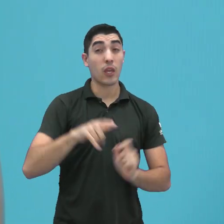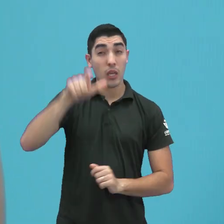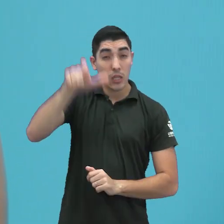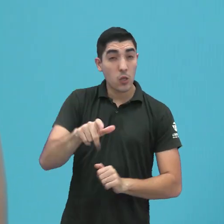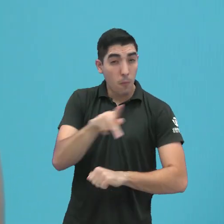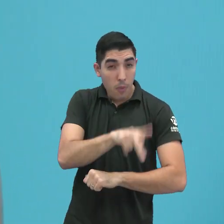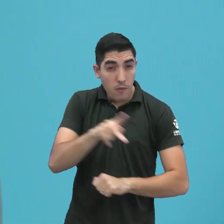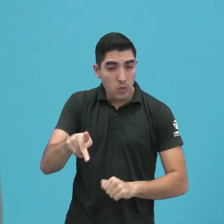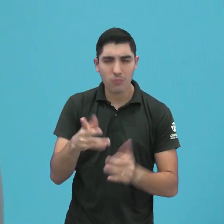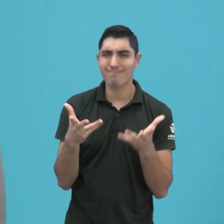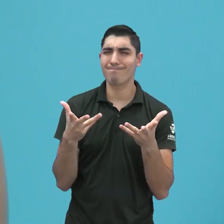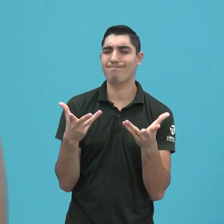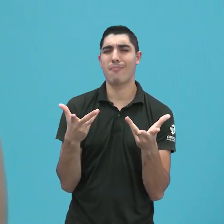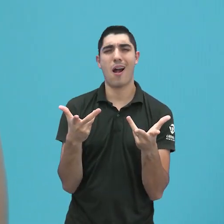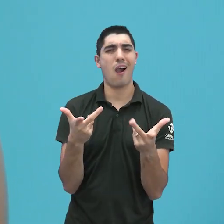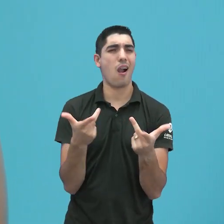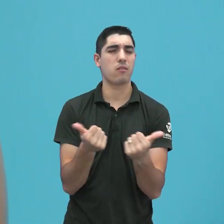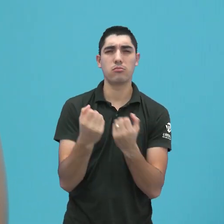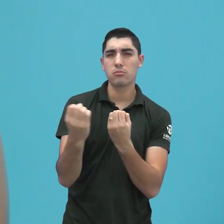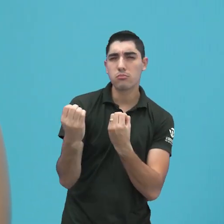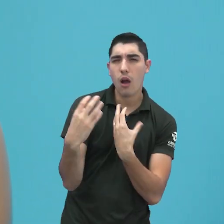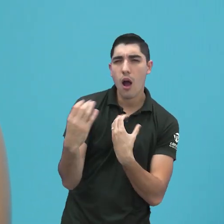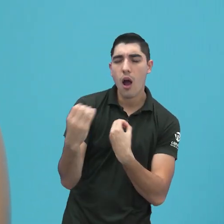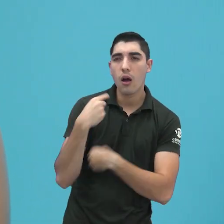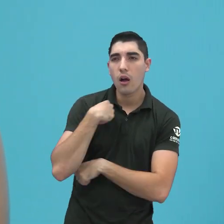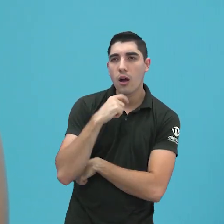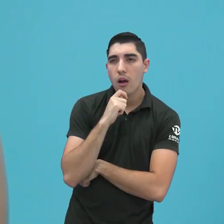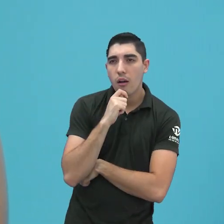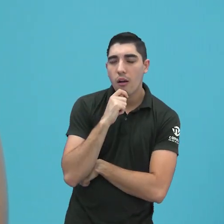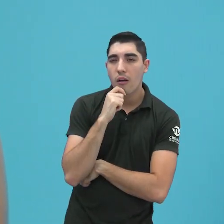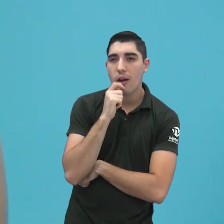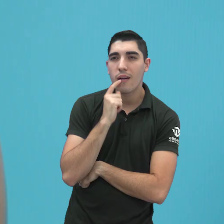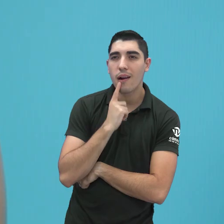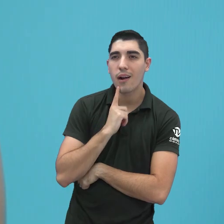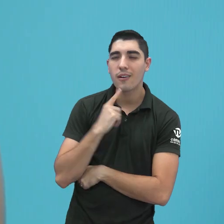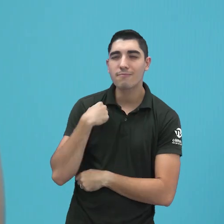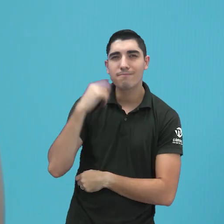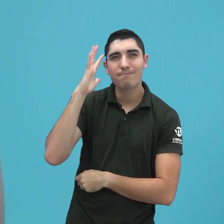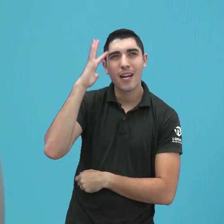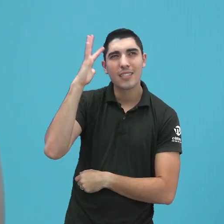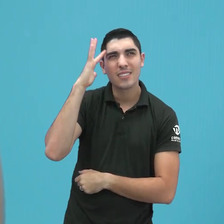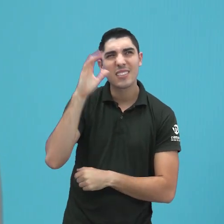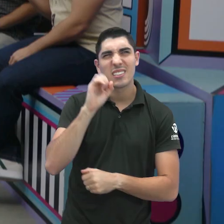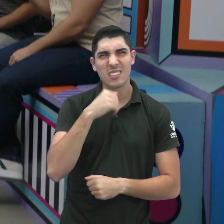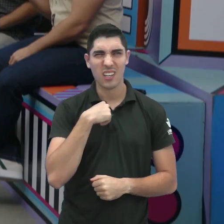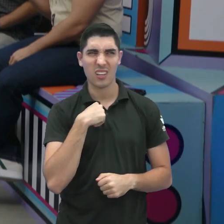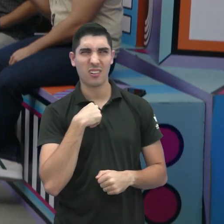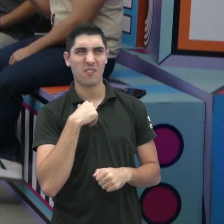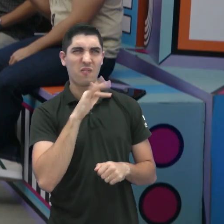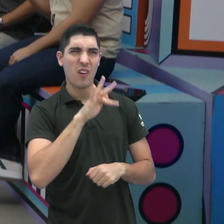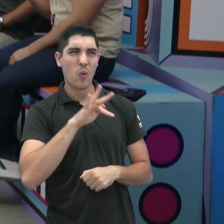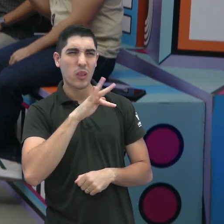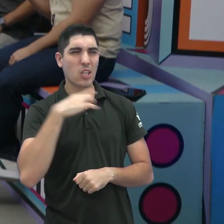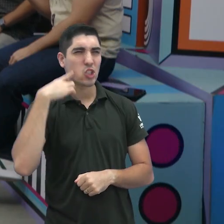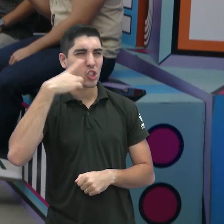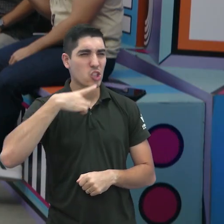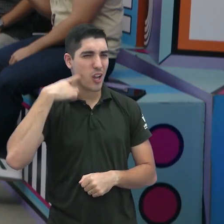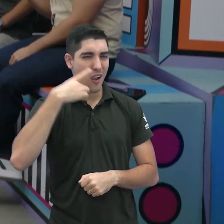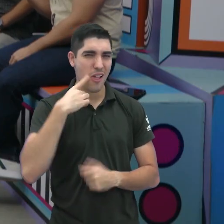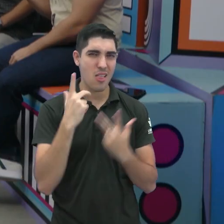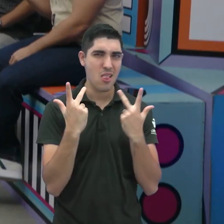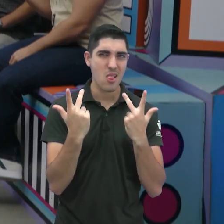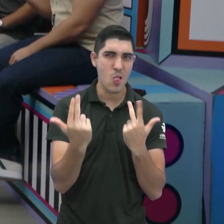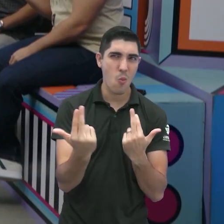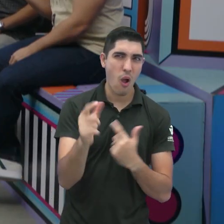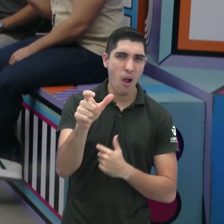maravilhoso, maravilhoso. E aí ele falava e eu falei, meu Deus do céu, e se eu fizesse direito? E agora? Será que é isso que eu quero?